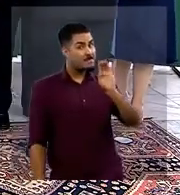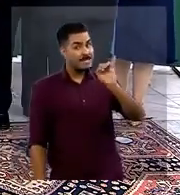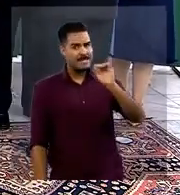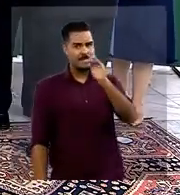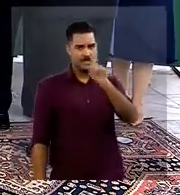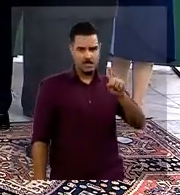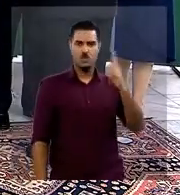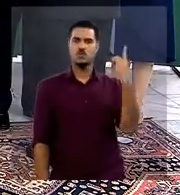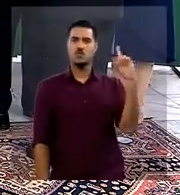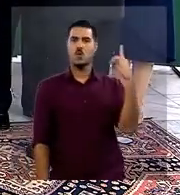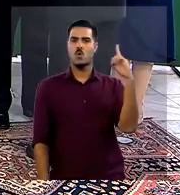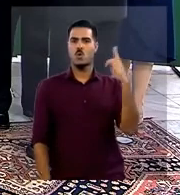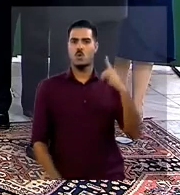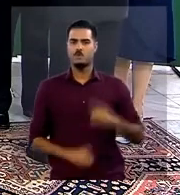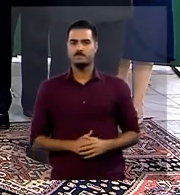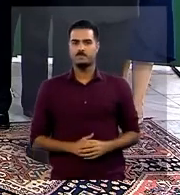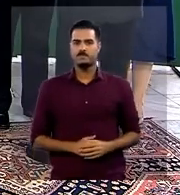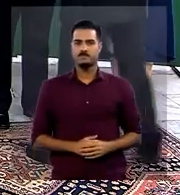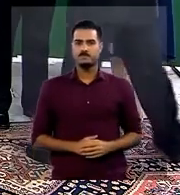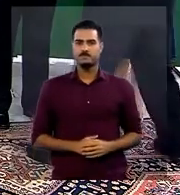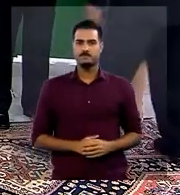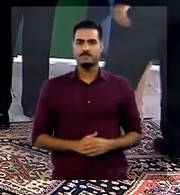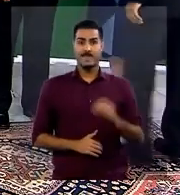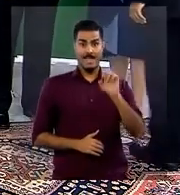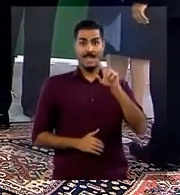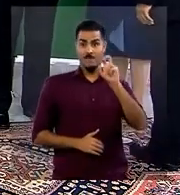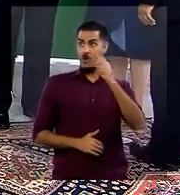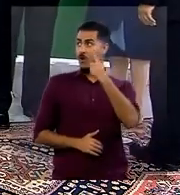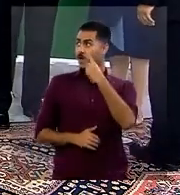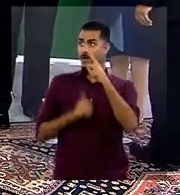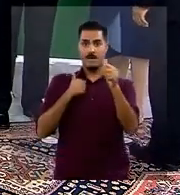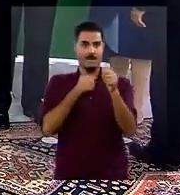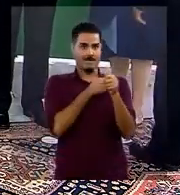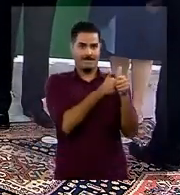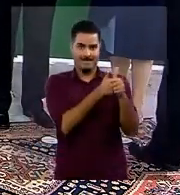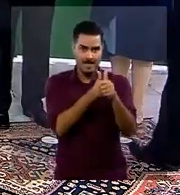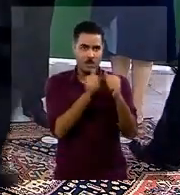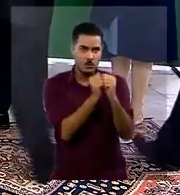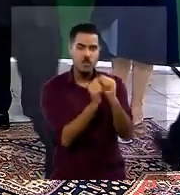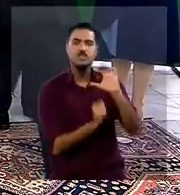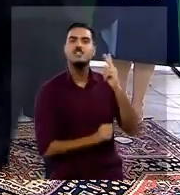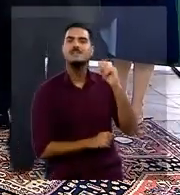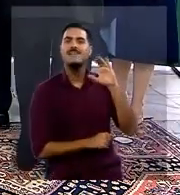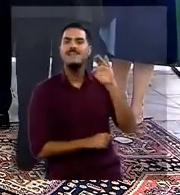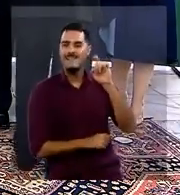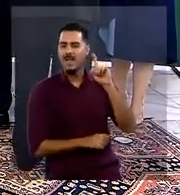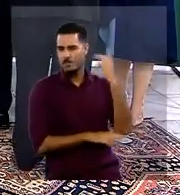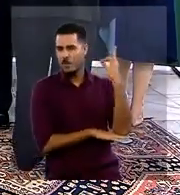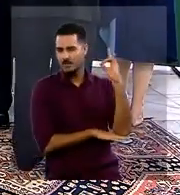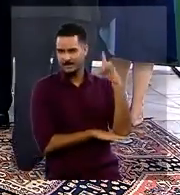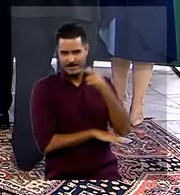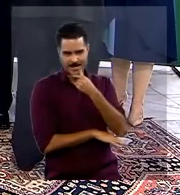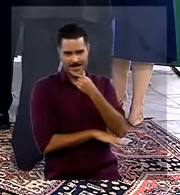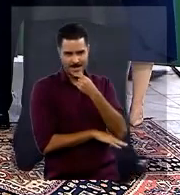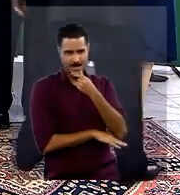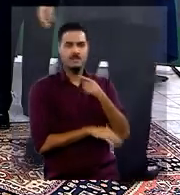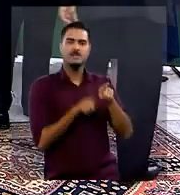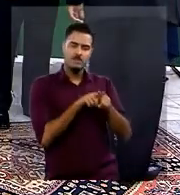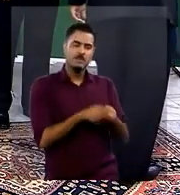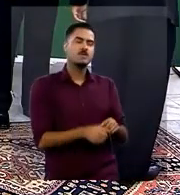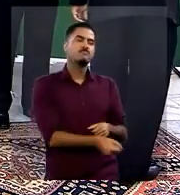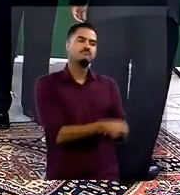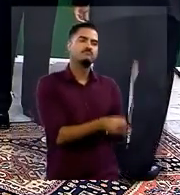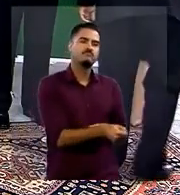dólares. Evo Morales está acompanhado do chanceler boliviano e acabou